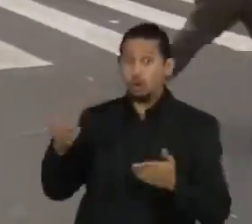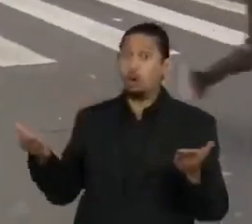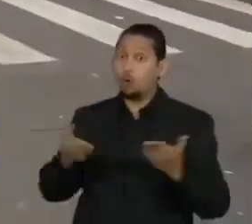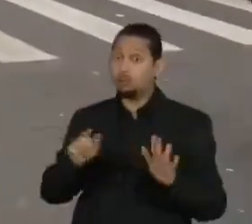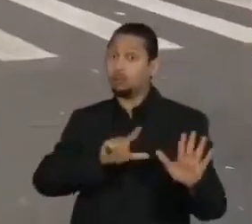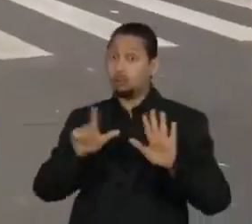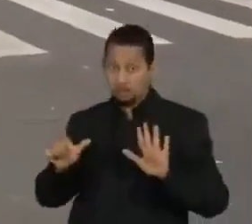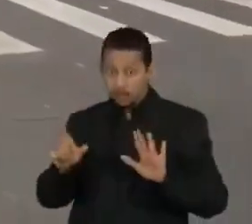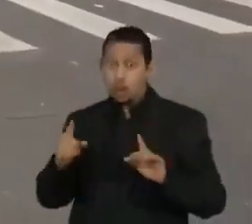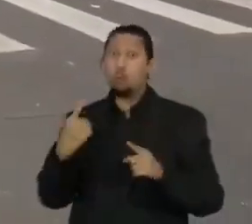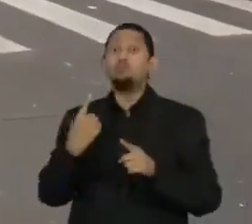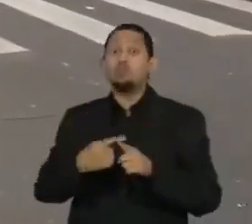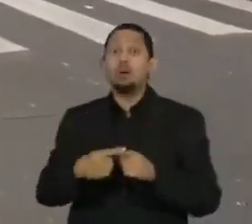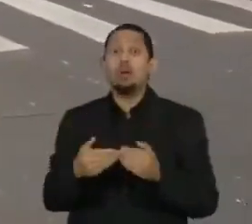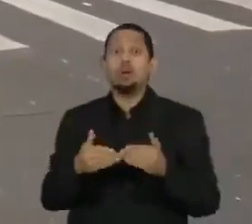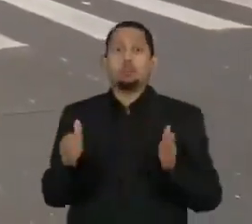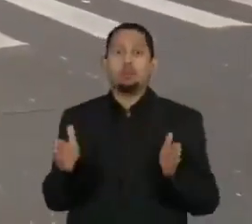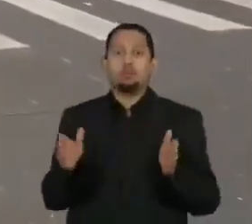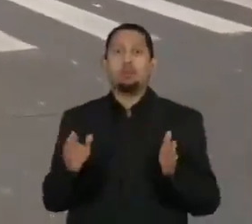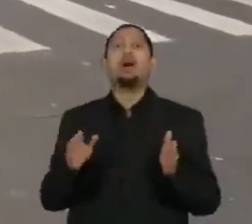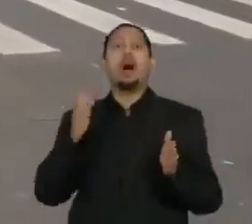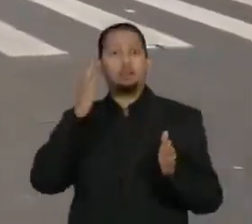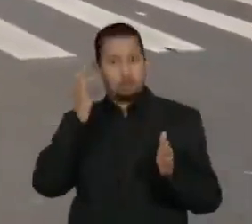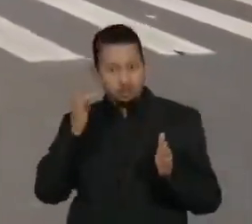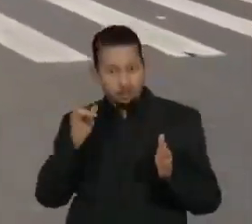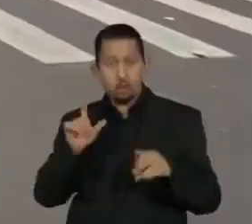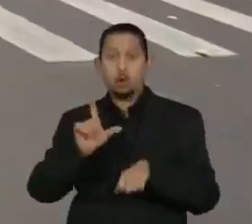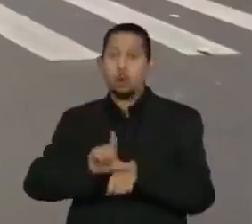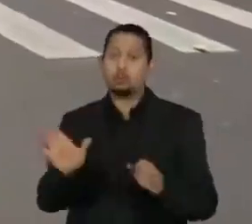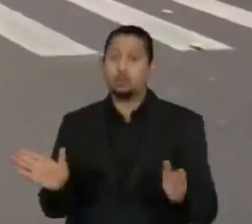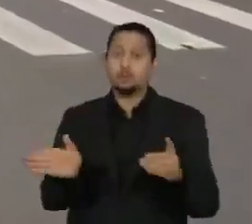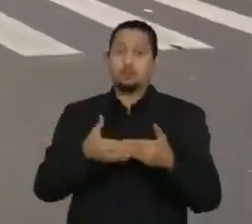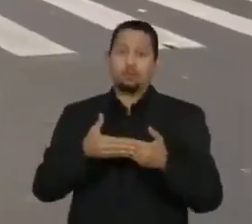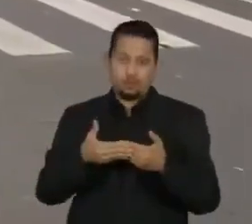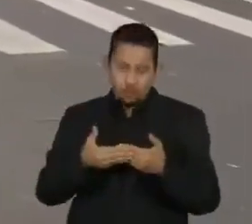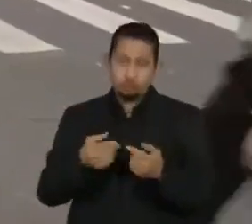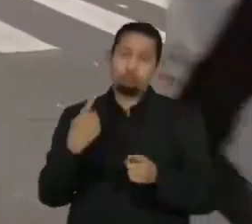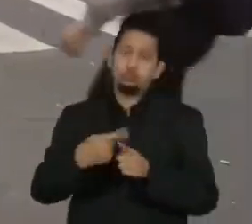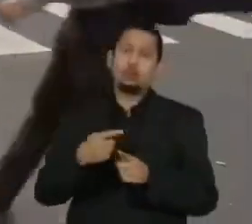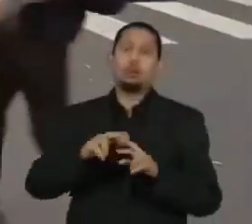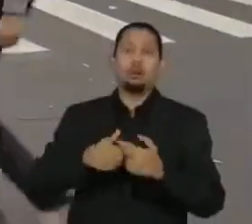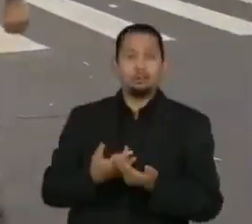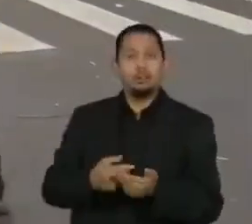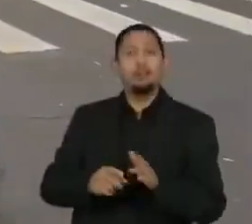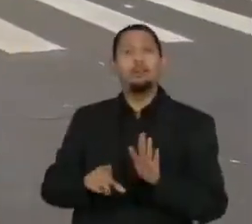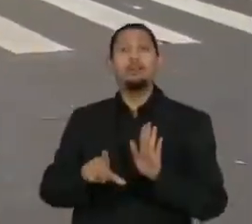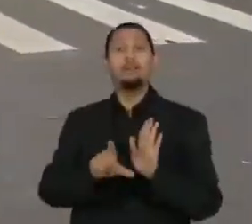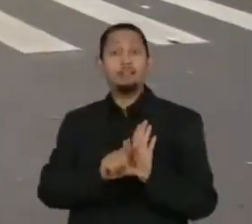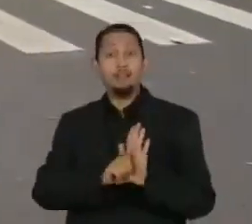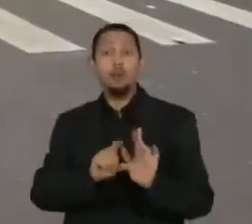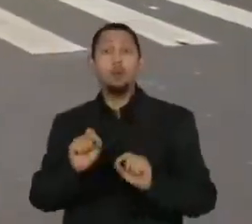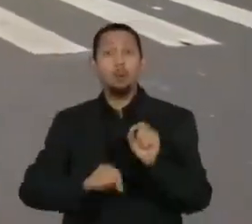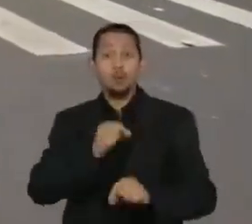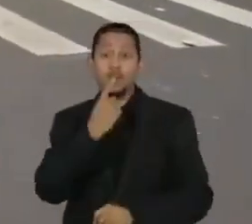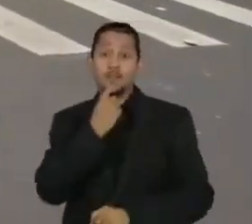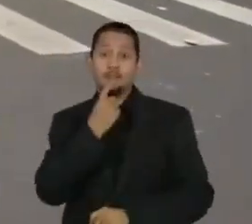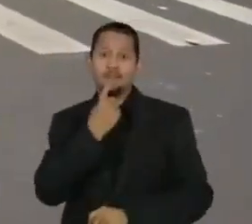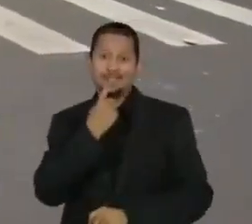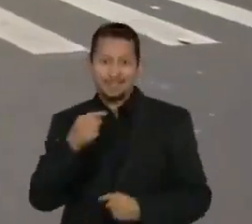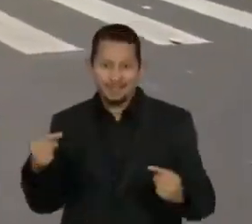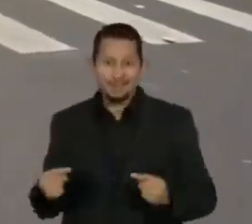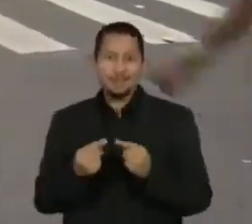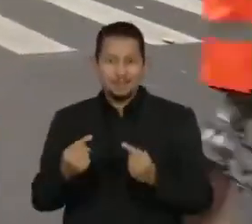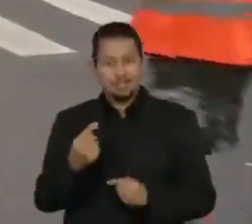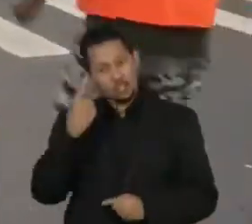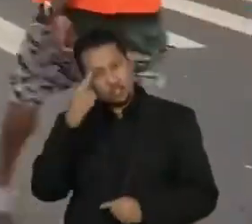que as lojas vão poder funcionar. A partir de amanhã, passa a vigorar aquele período temporário na fase vermelha, nos